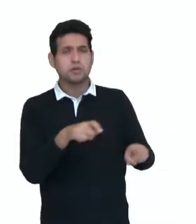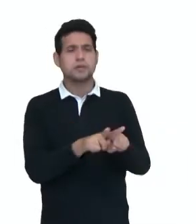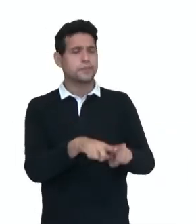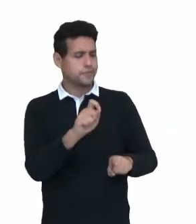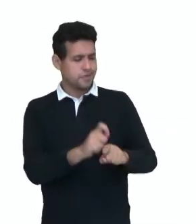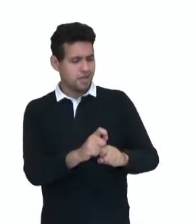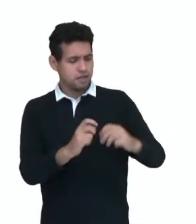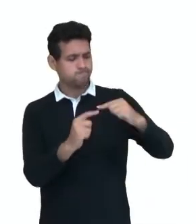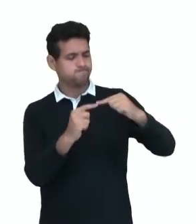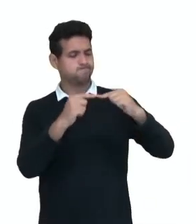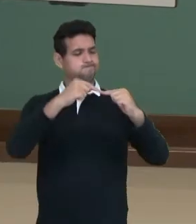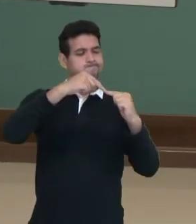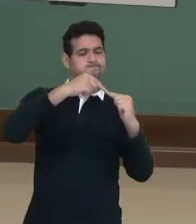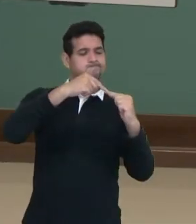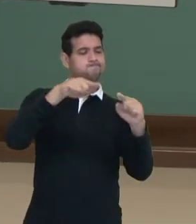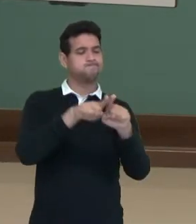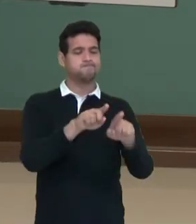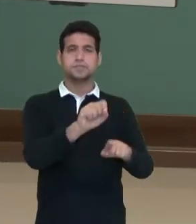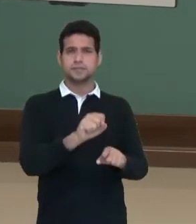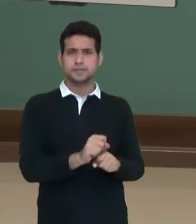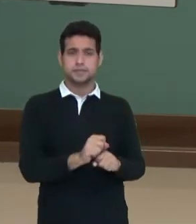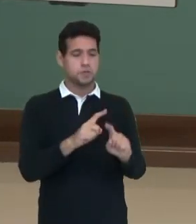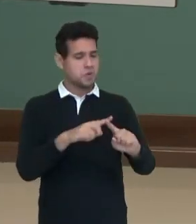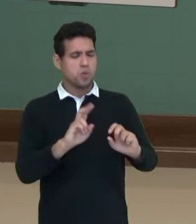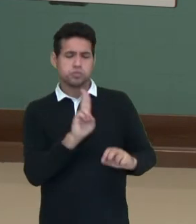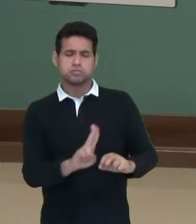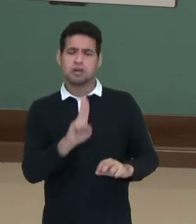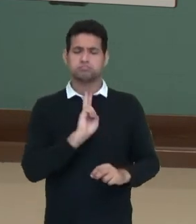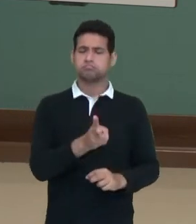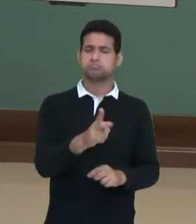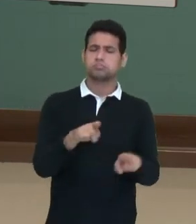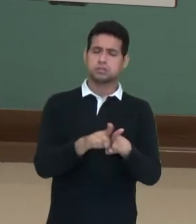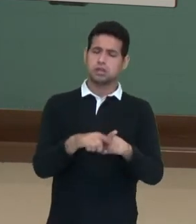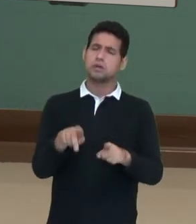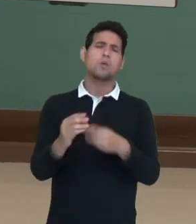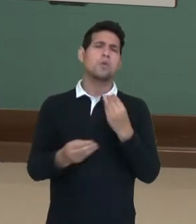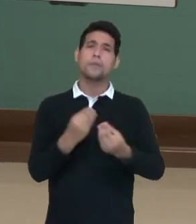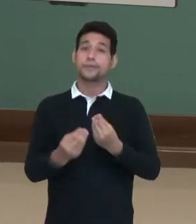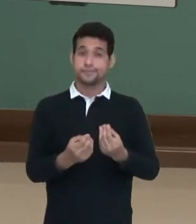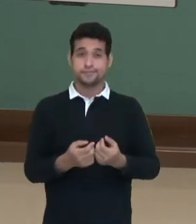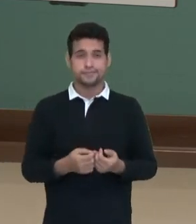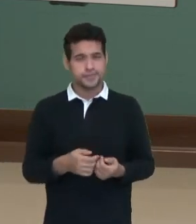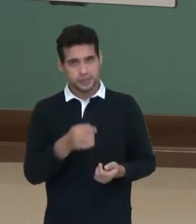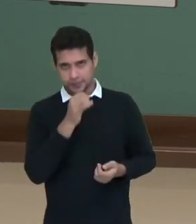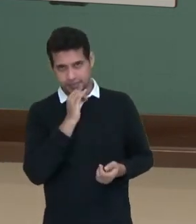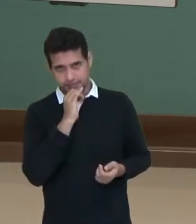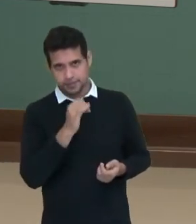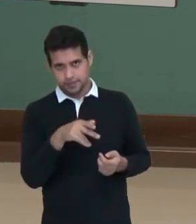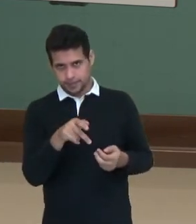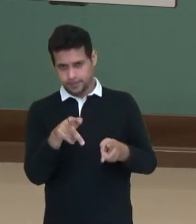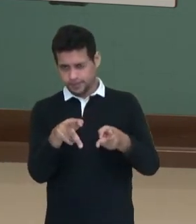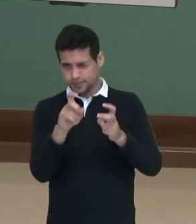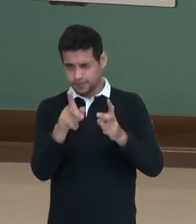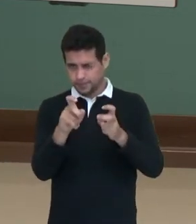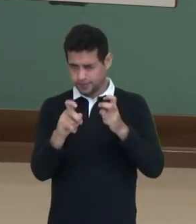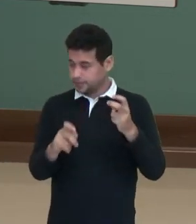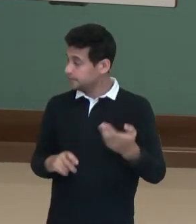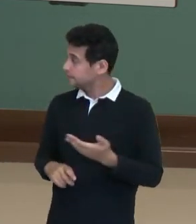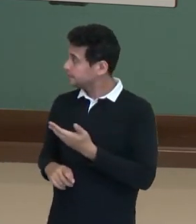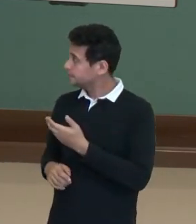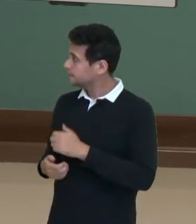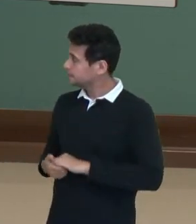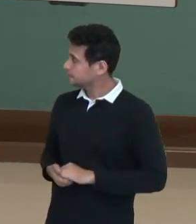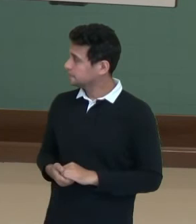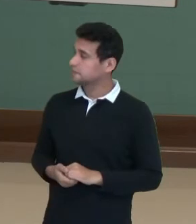e inclinada, né? Muito utilizado, muito útil, né? Por exemplo, ali, né, a gente observa um plano inclinado ali